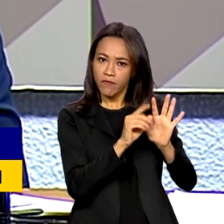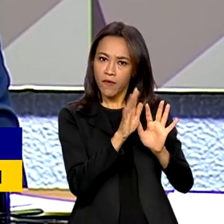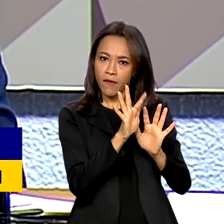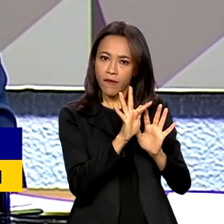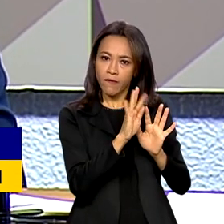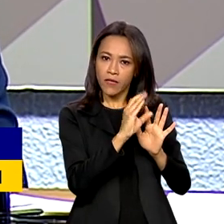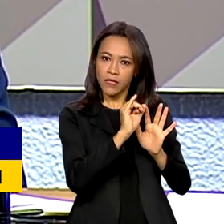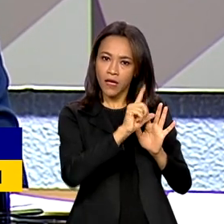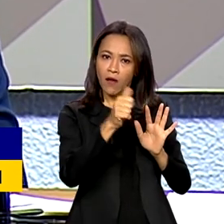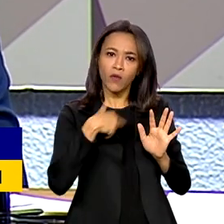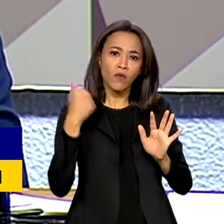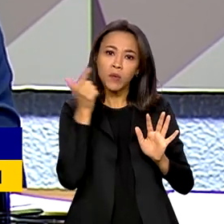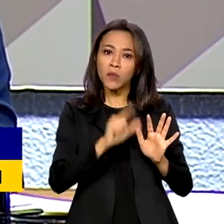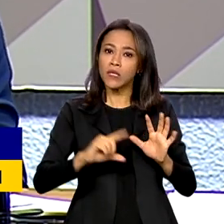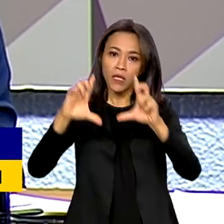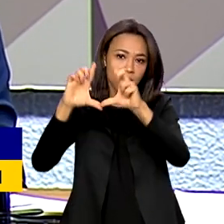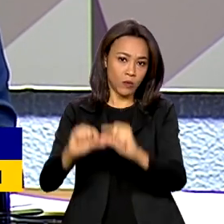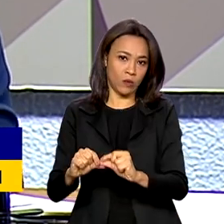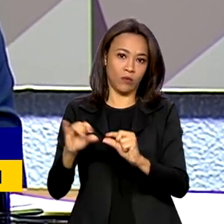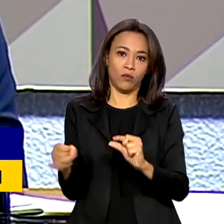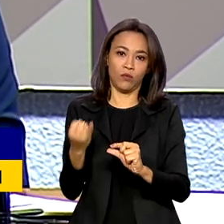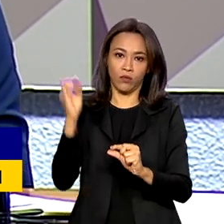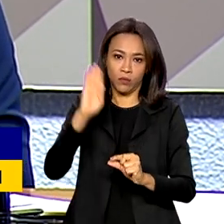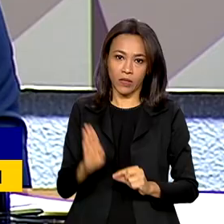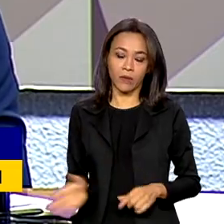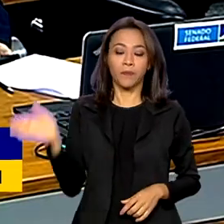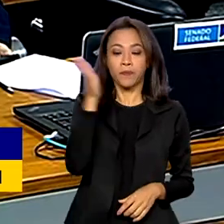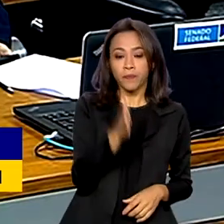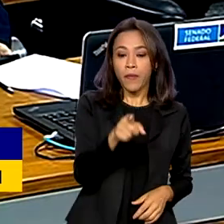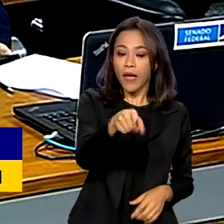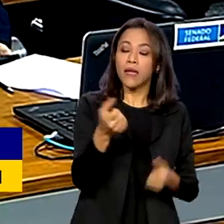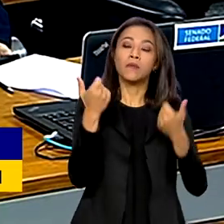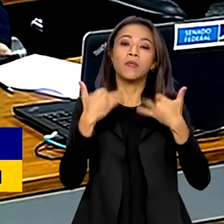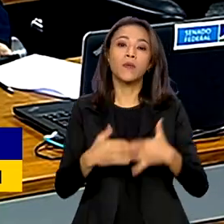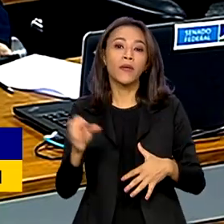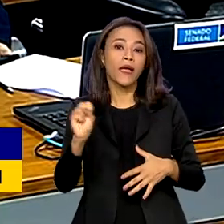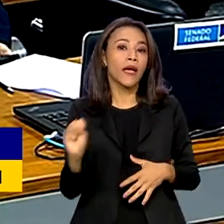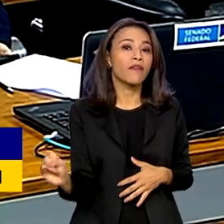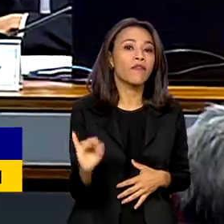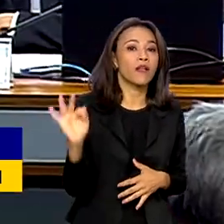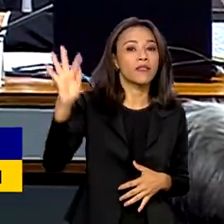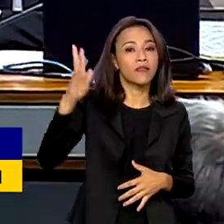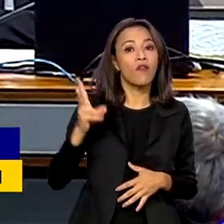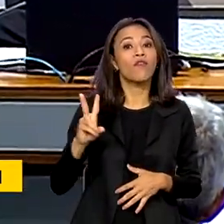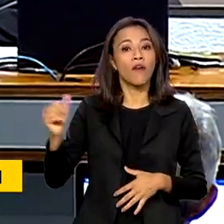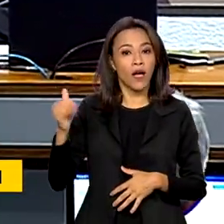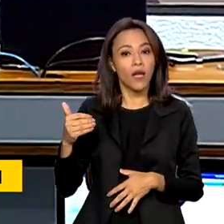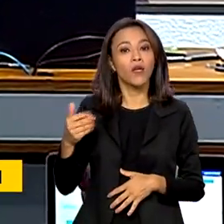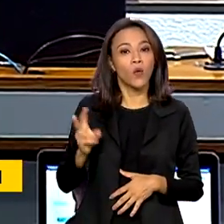baixar os juros no Brasil. A inflação, segundo a ministra, vai continuar em trajetória de